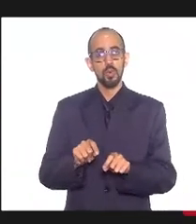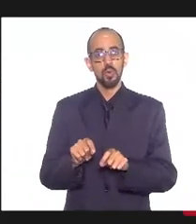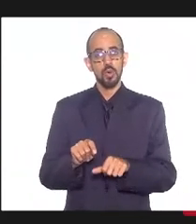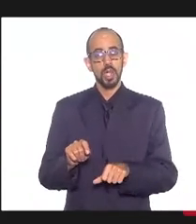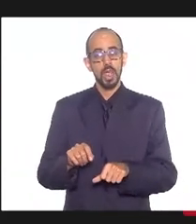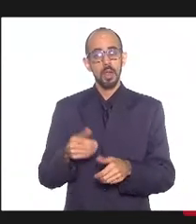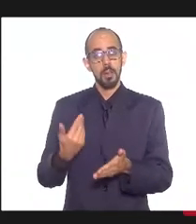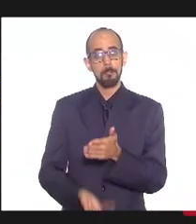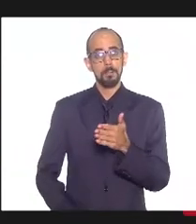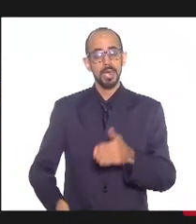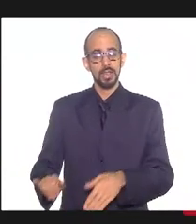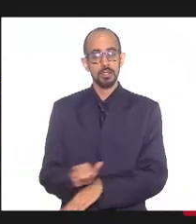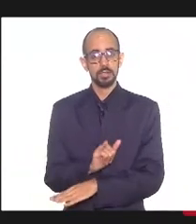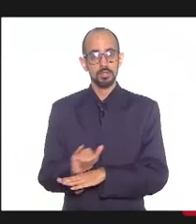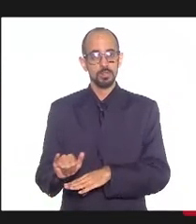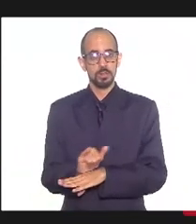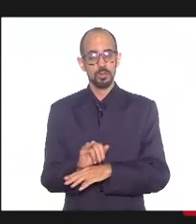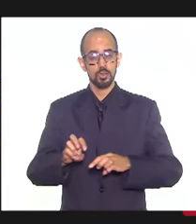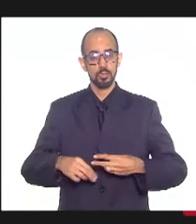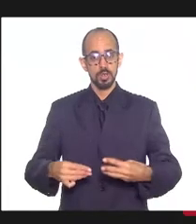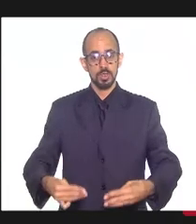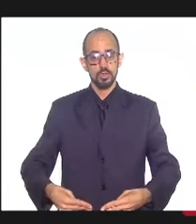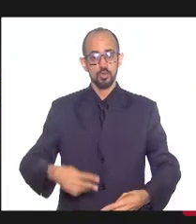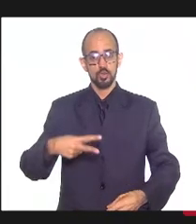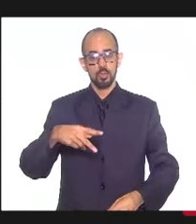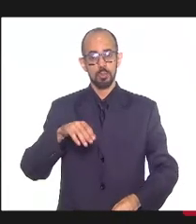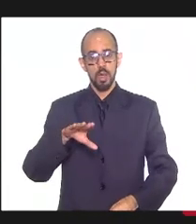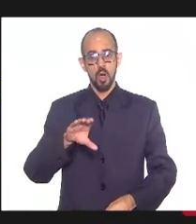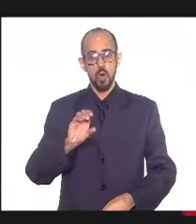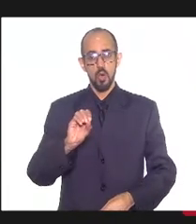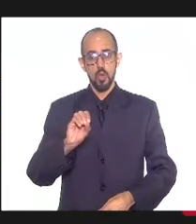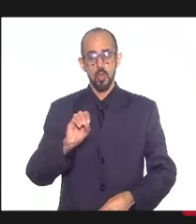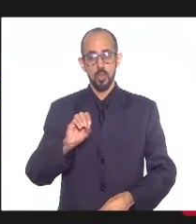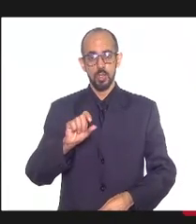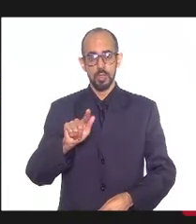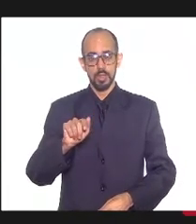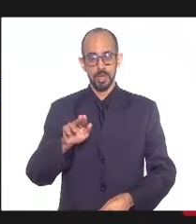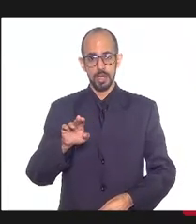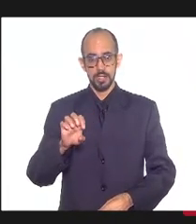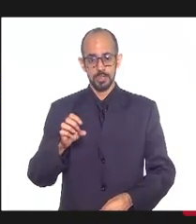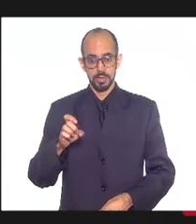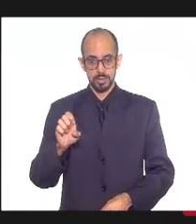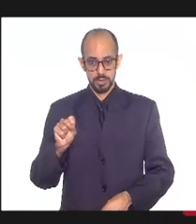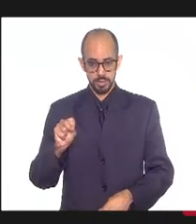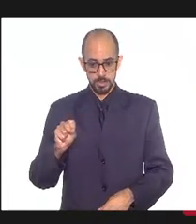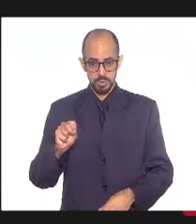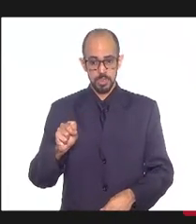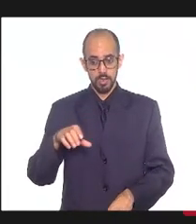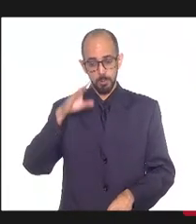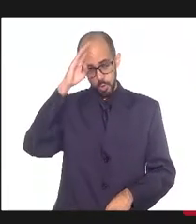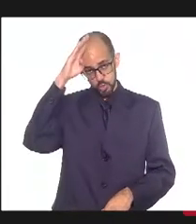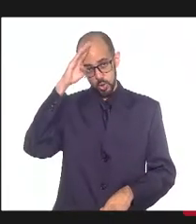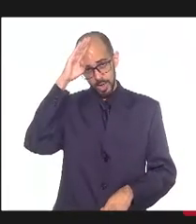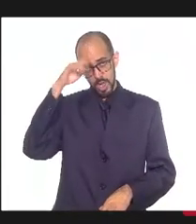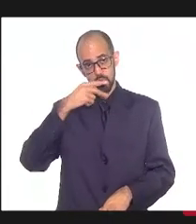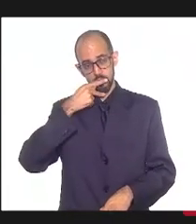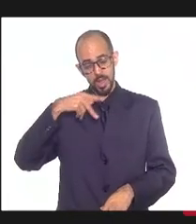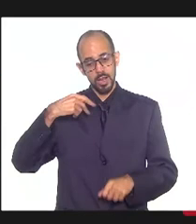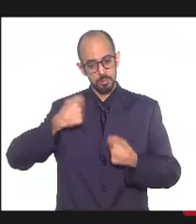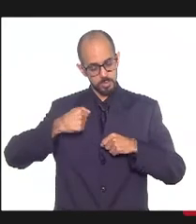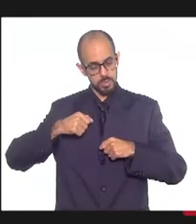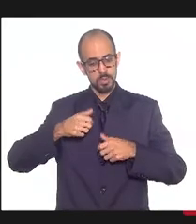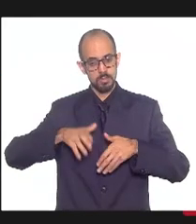competitividade que o ministro Paulo Guedes tem incentivado muito, o presidente Bolsonaro tem colocado dessa busca do aumento da competitividade, que